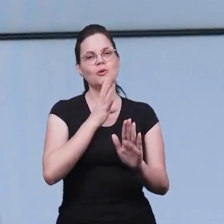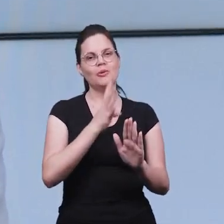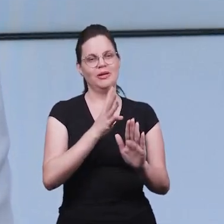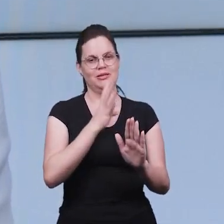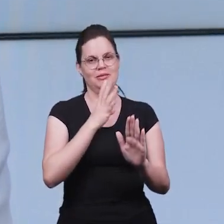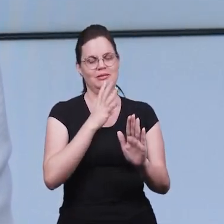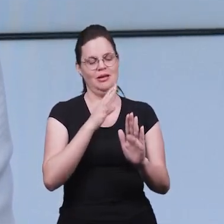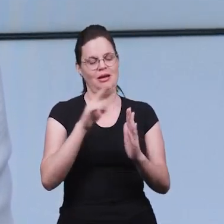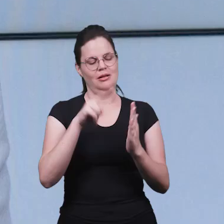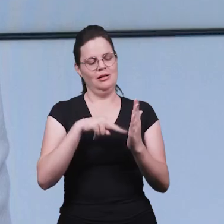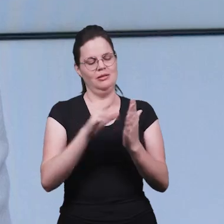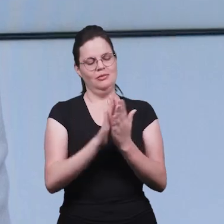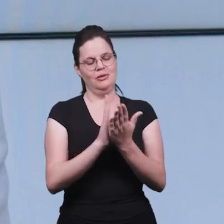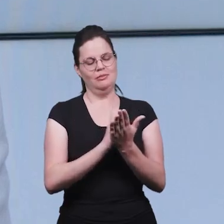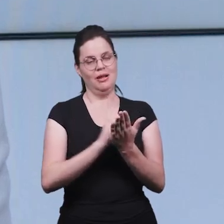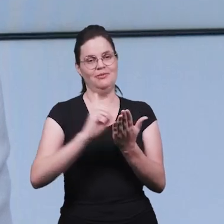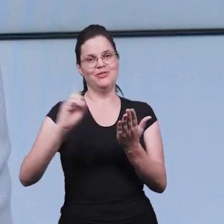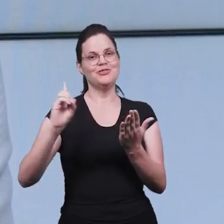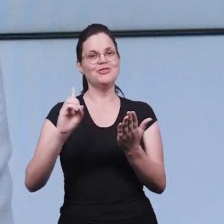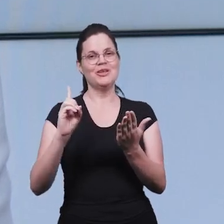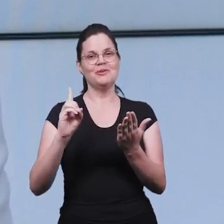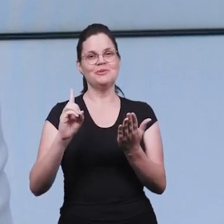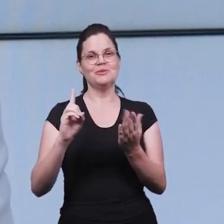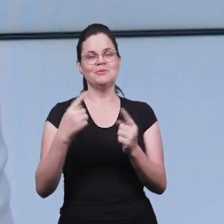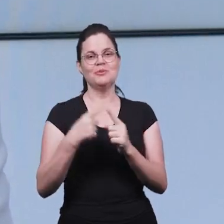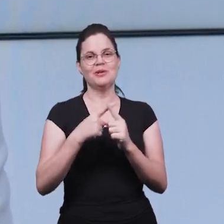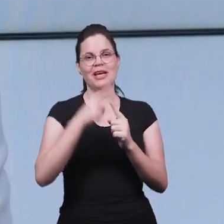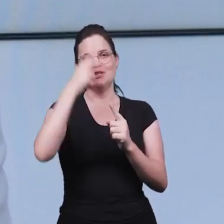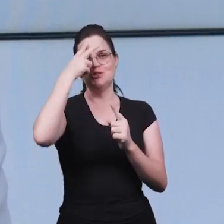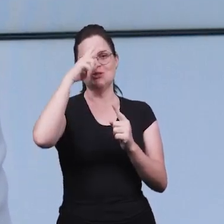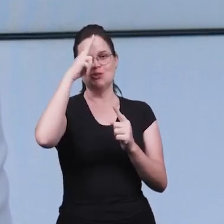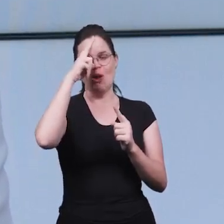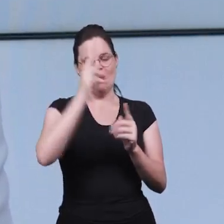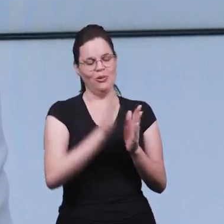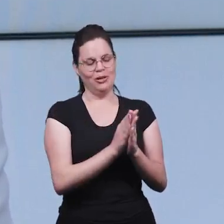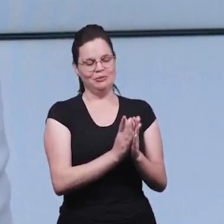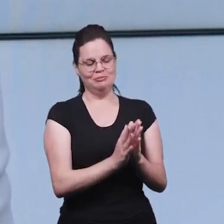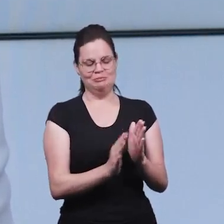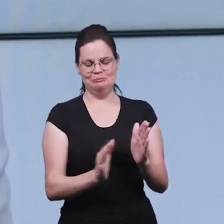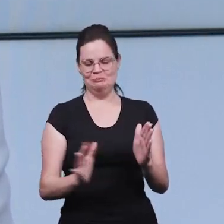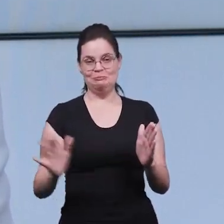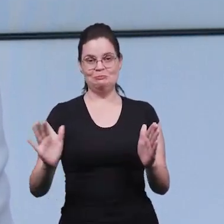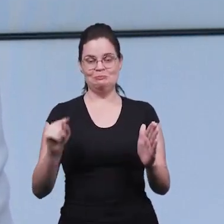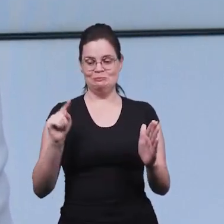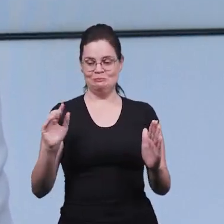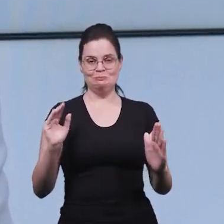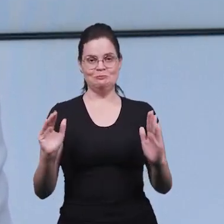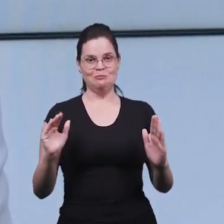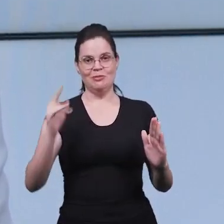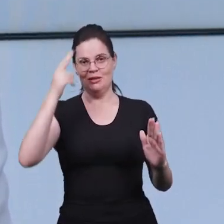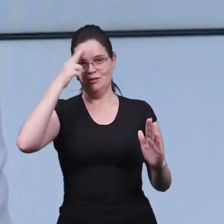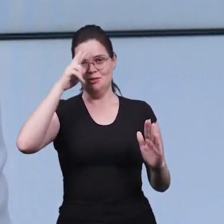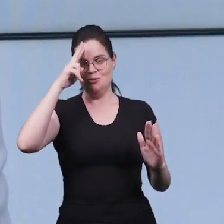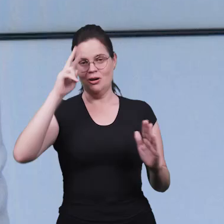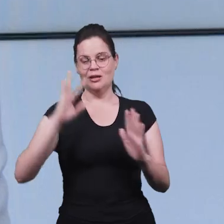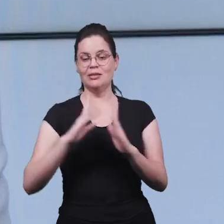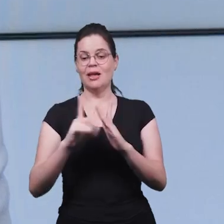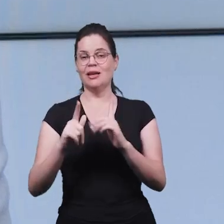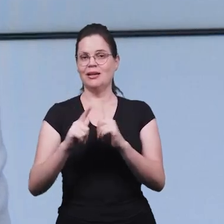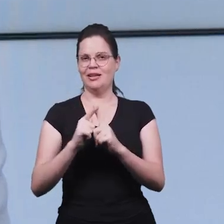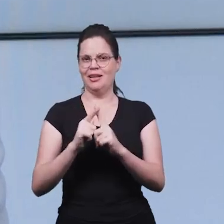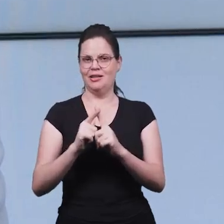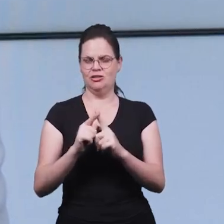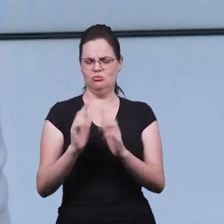de conhecer o que diz a Bíblia acerca da história da igreja, de maneira genérica, a expressão igreja aqui de